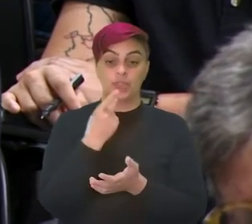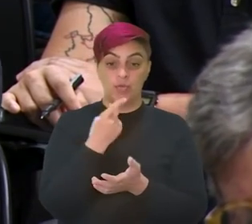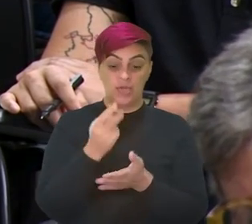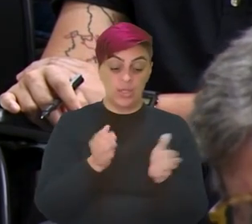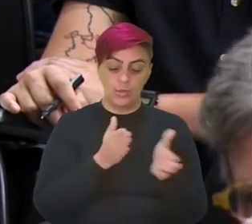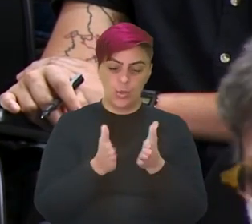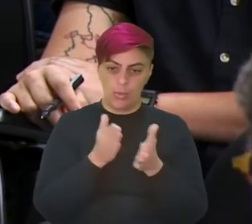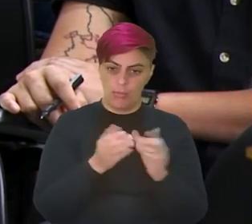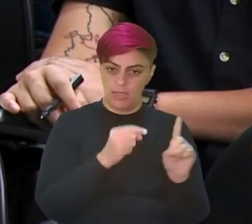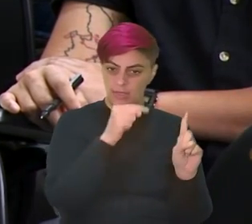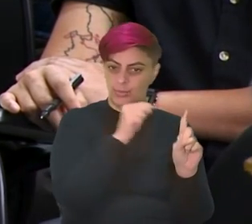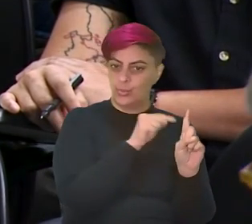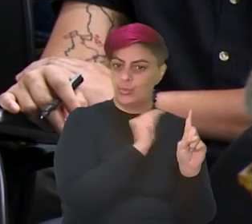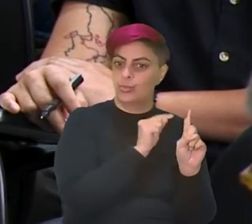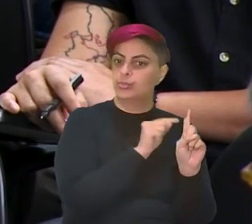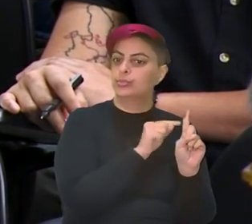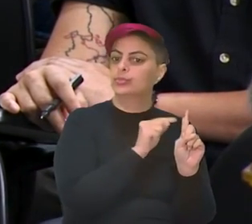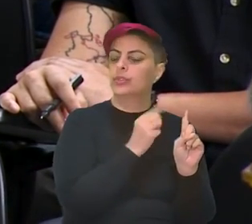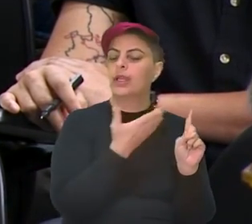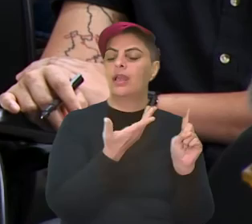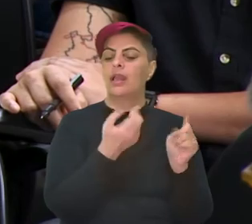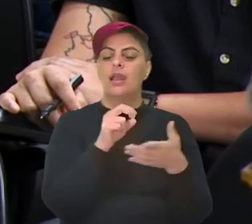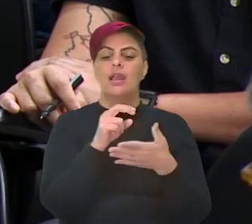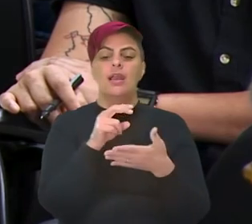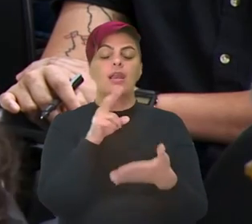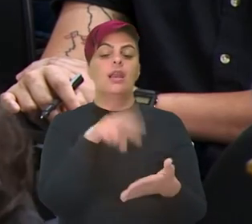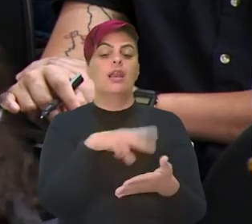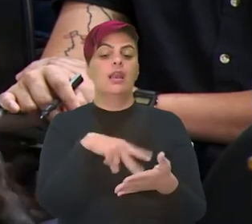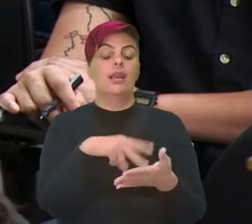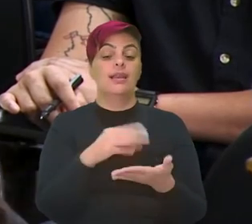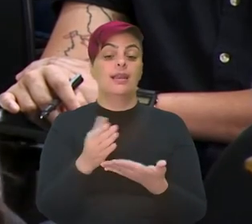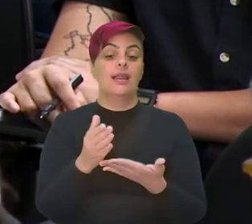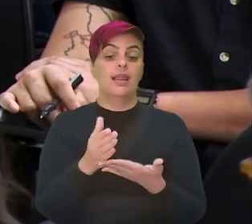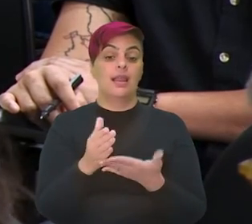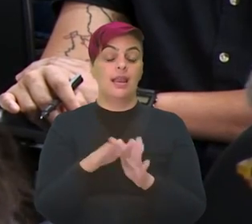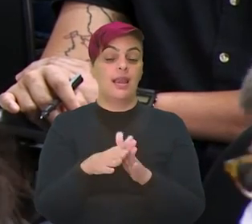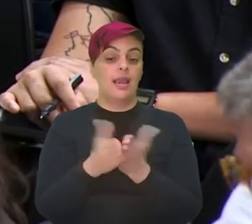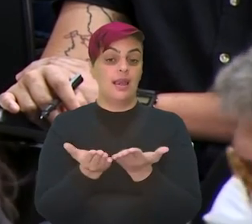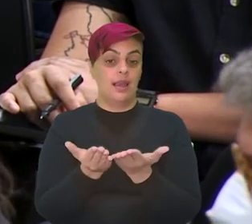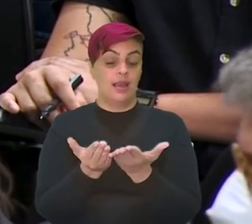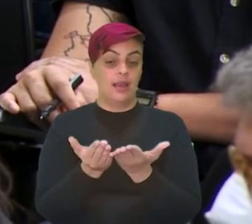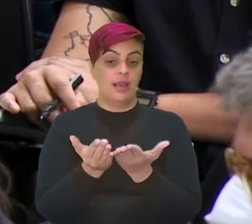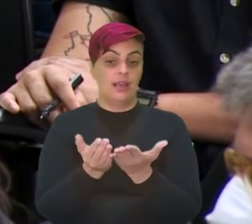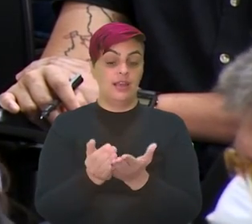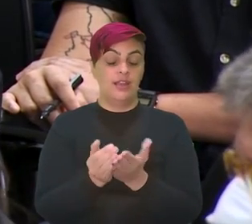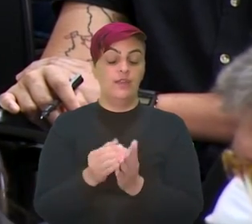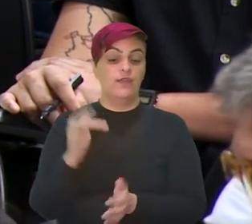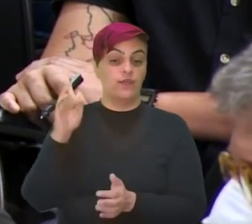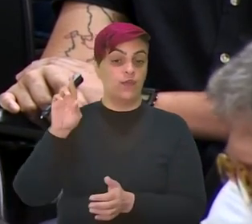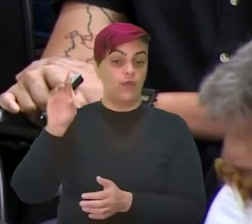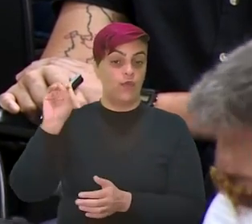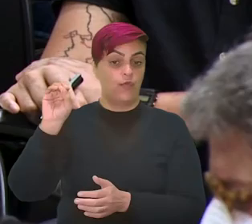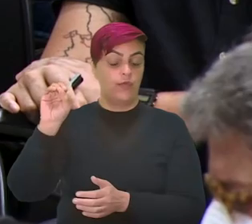se viam como uma espécie de confissão diante, né, dos dramas que ele vivia, e ele não tinha com